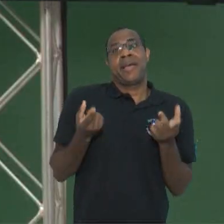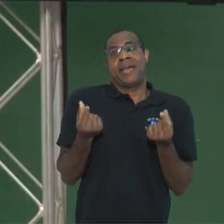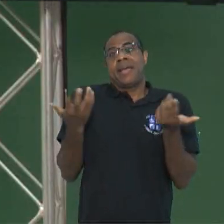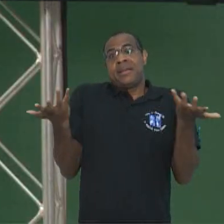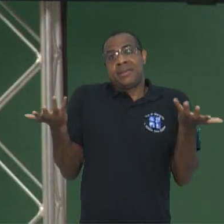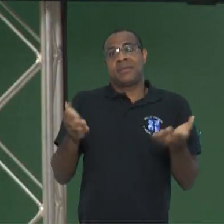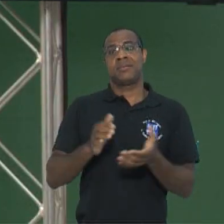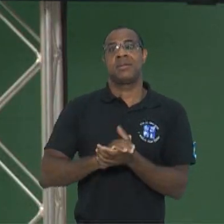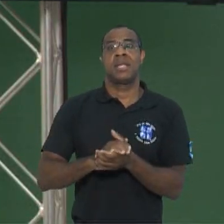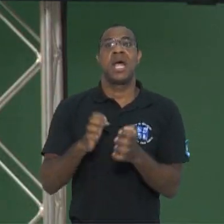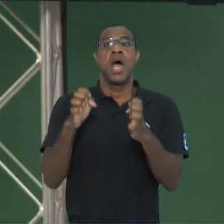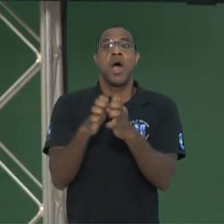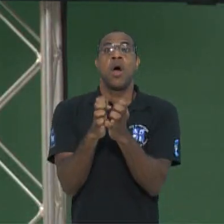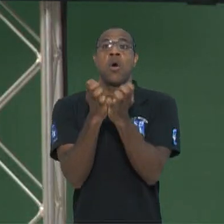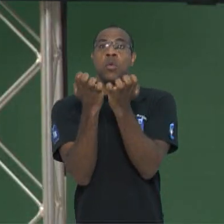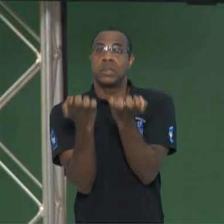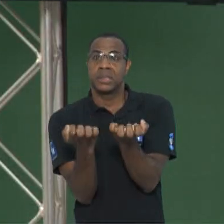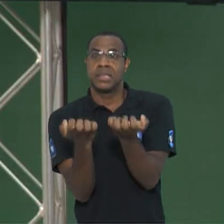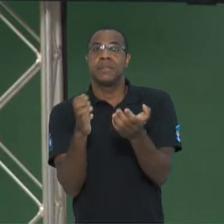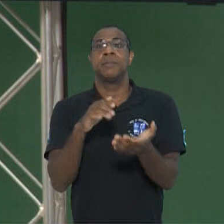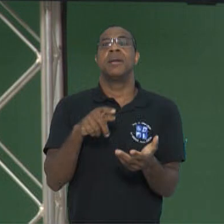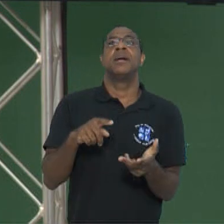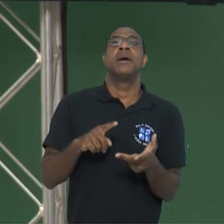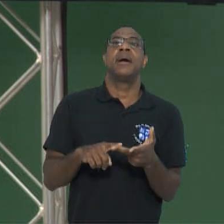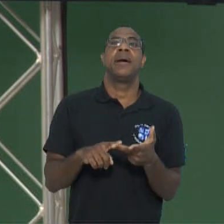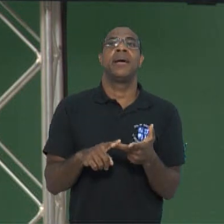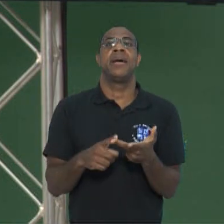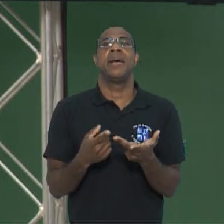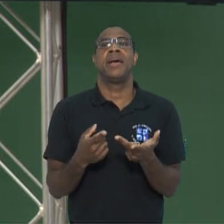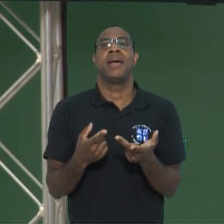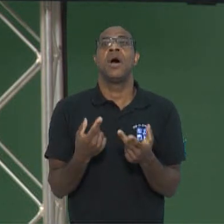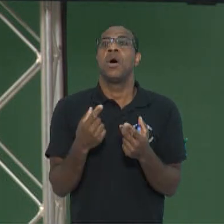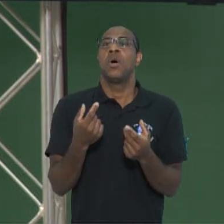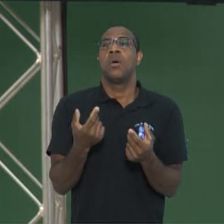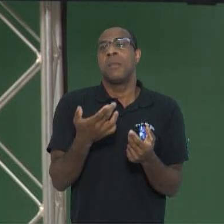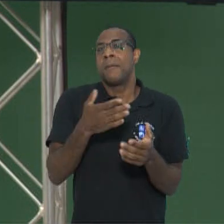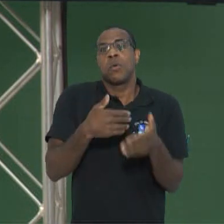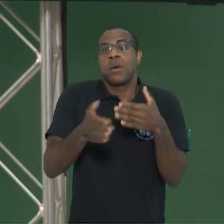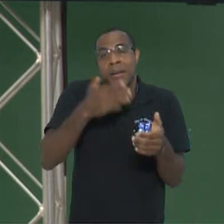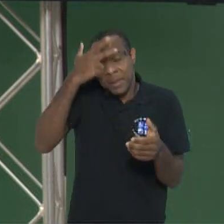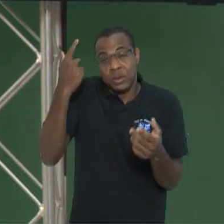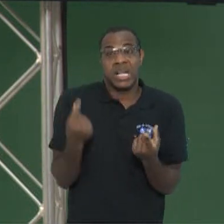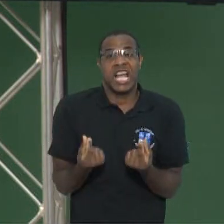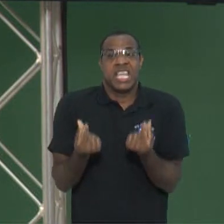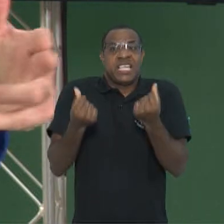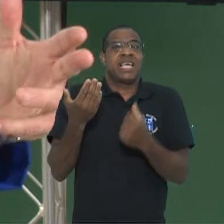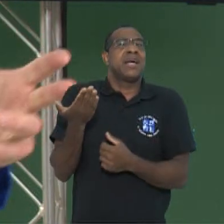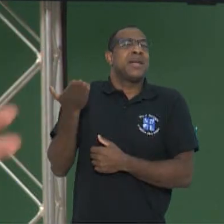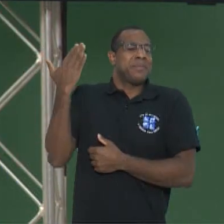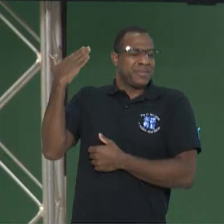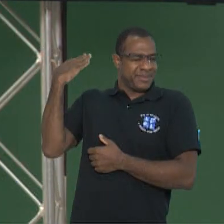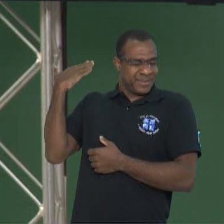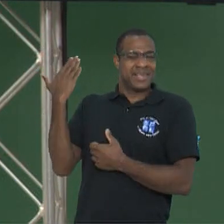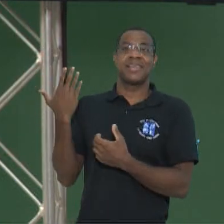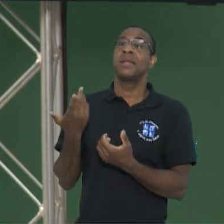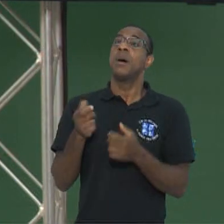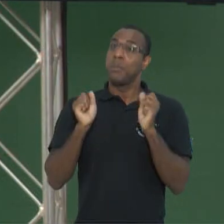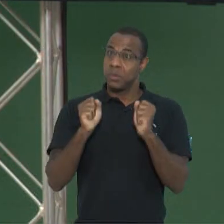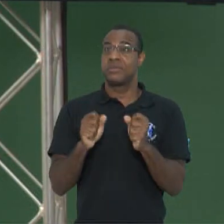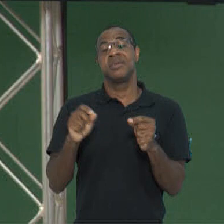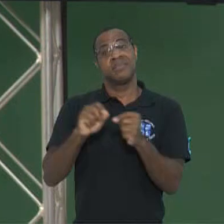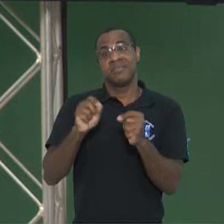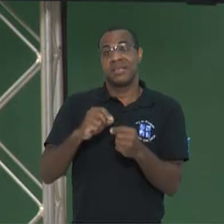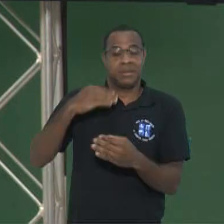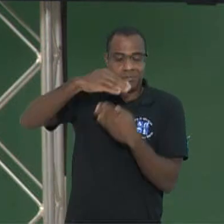Algum escriba, um comerciante rico, né? Um general, esses têm condições. Mas e a grande massa de